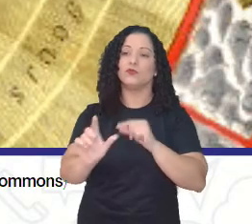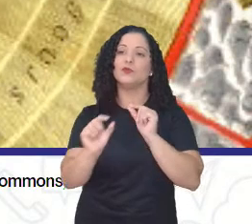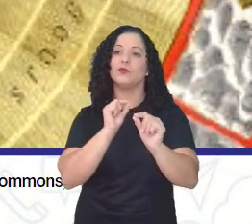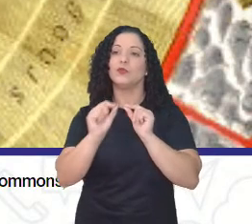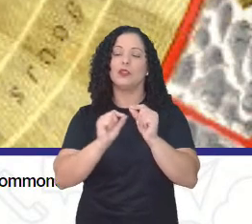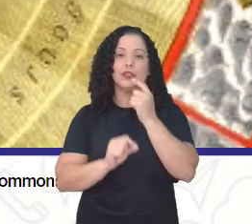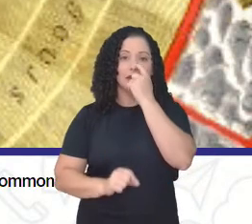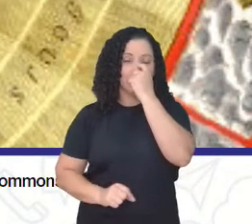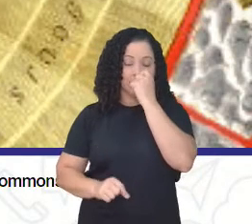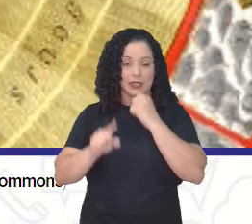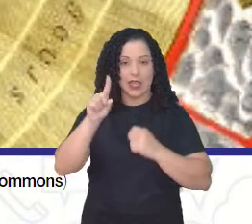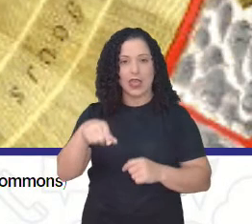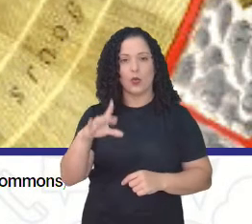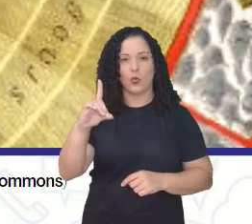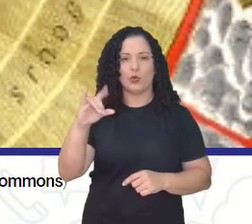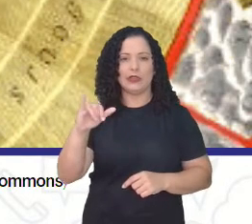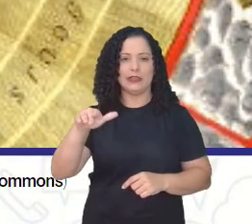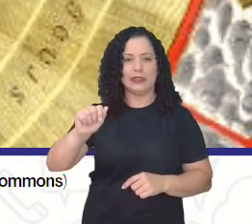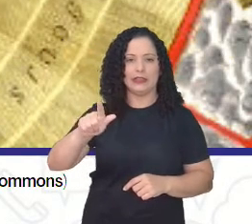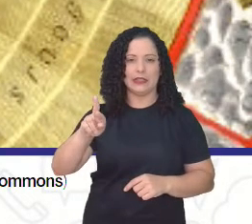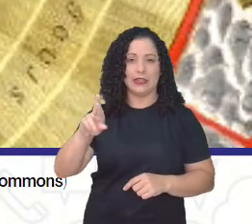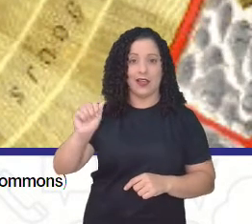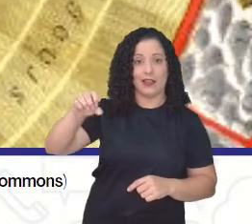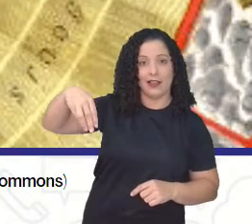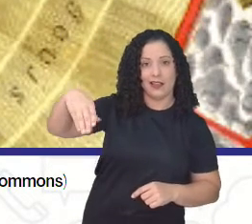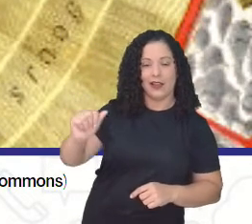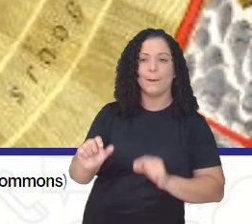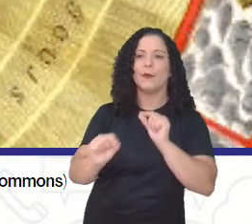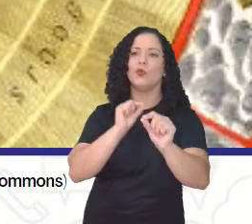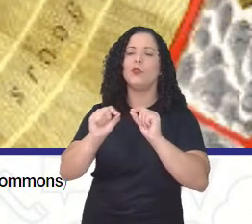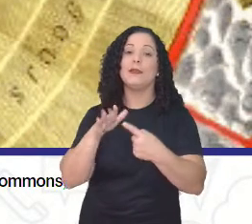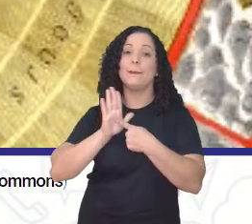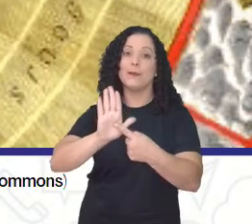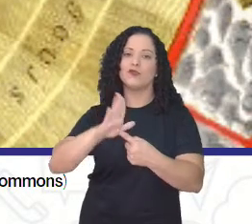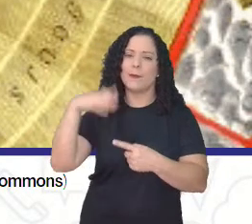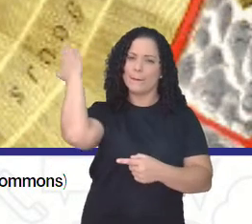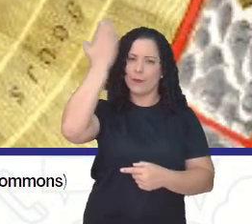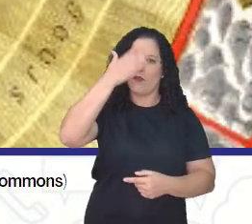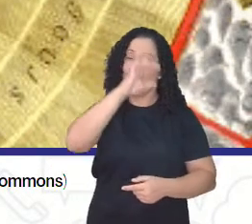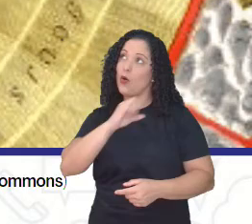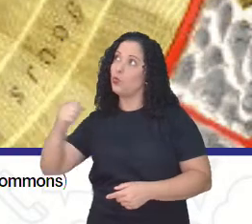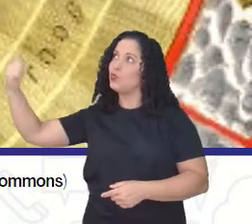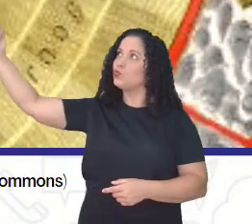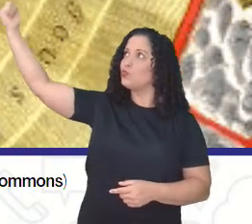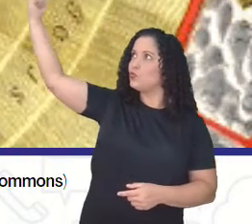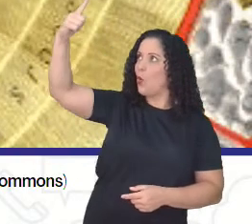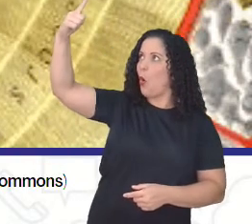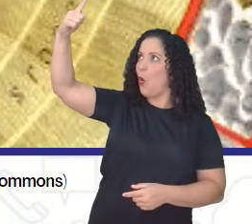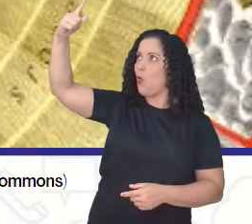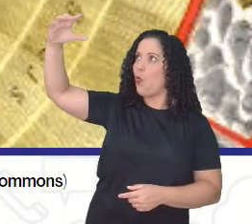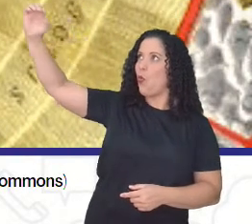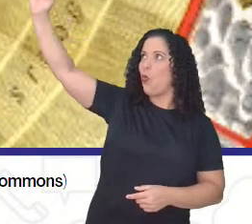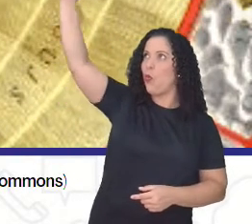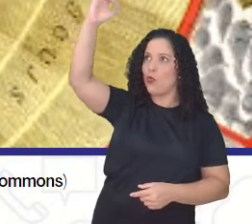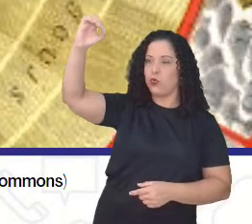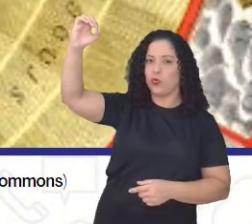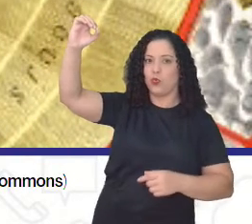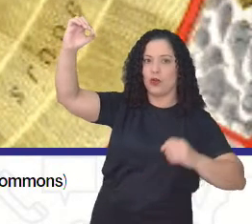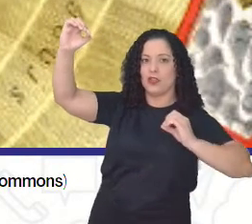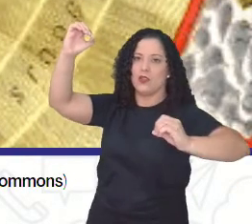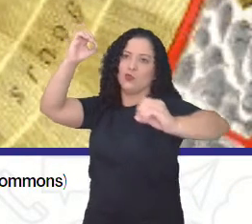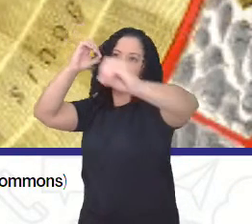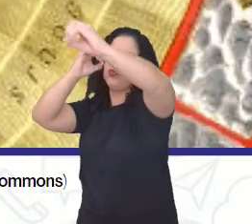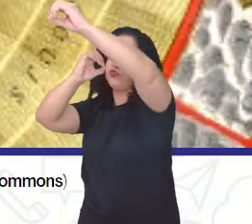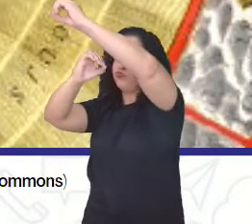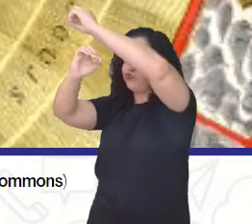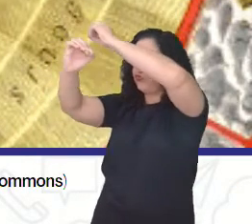diagrama heliocêntrico de Copérnico, vê? O Sol no centro ali, ó, e os planetas, né,